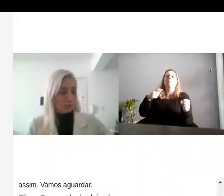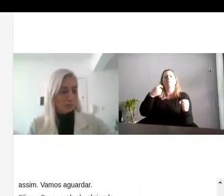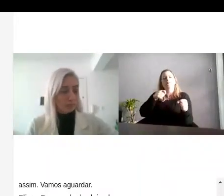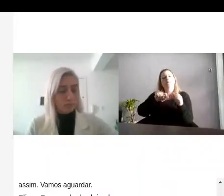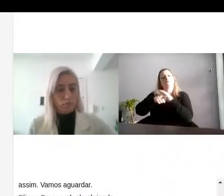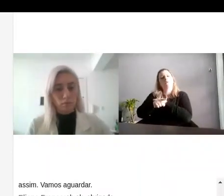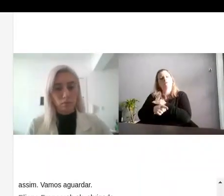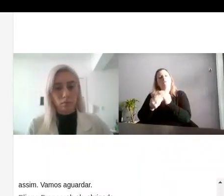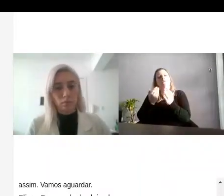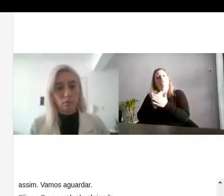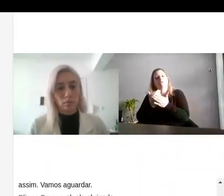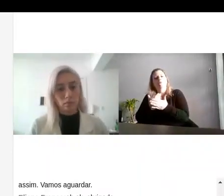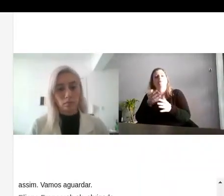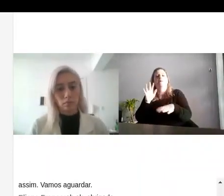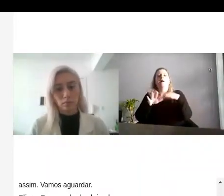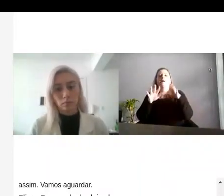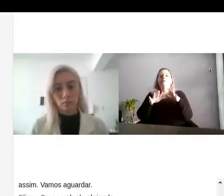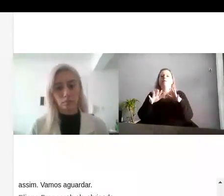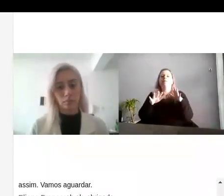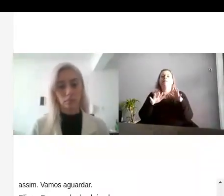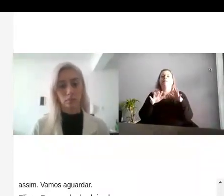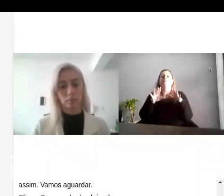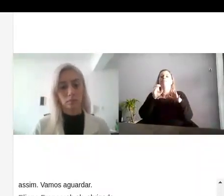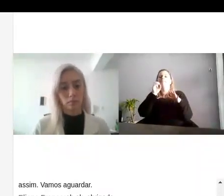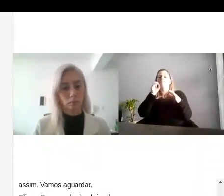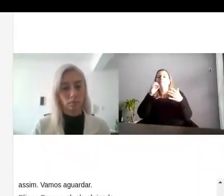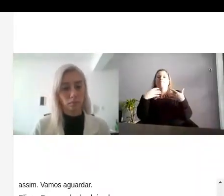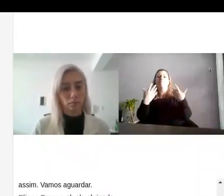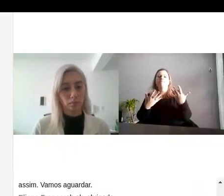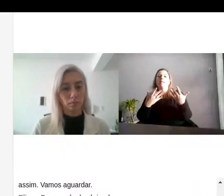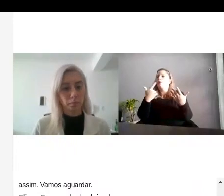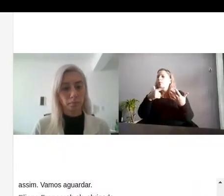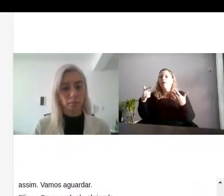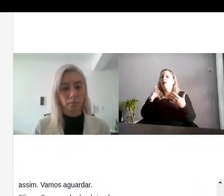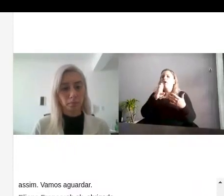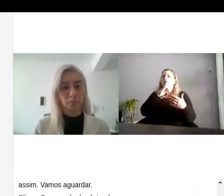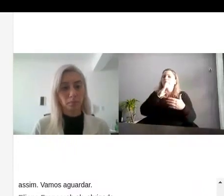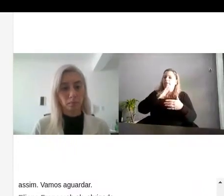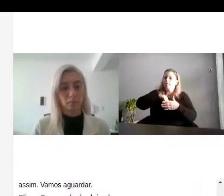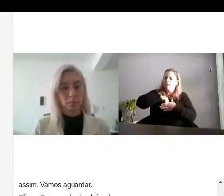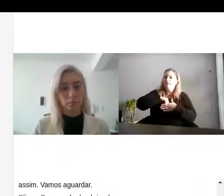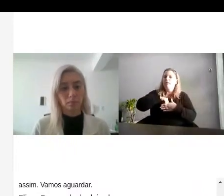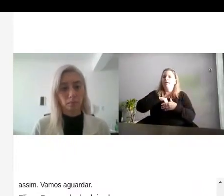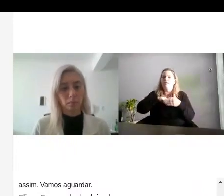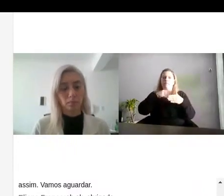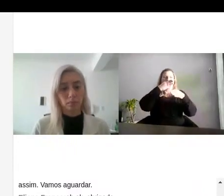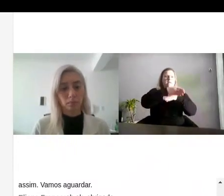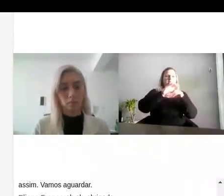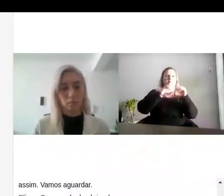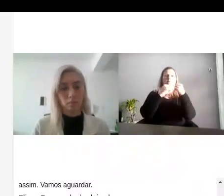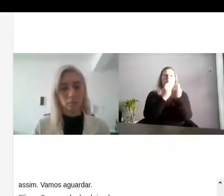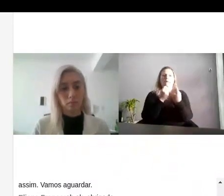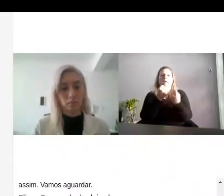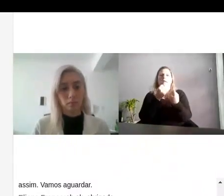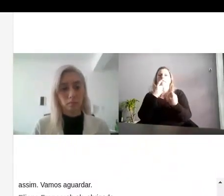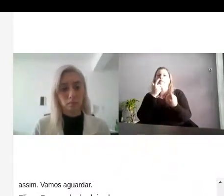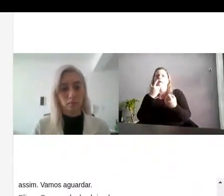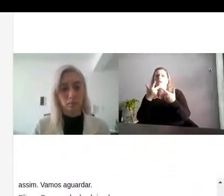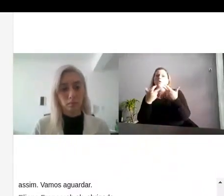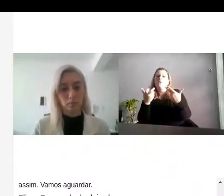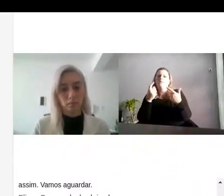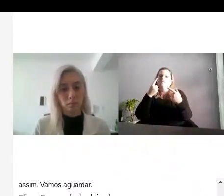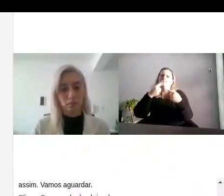relacionado à acessibilidade cultural e não ter o conhecimento para falar sobre isso, porque aí nós vamos gerar um outro problema, que, como eu